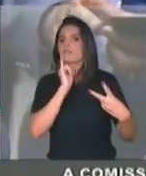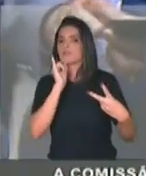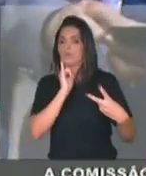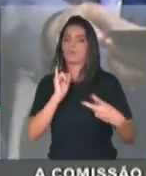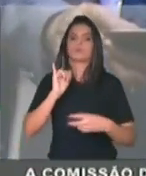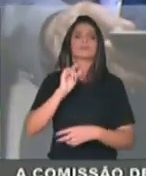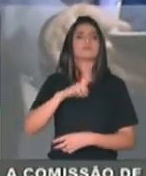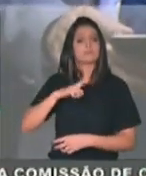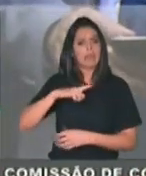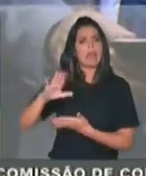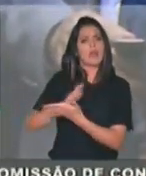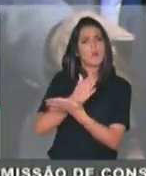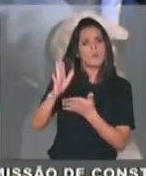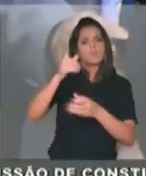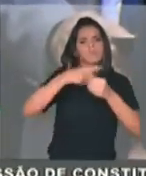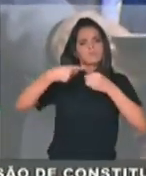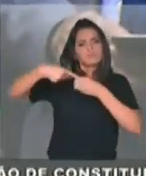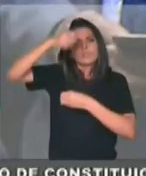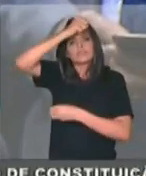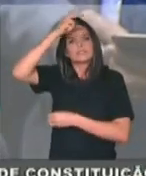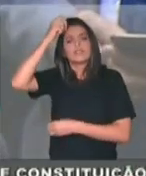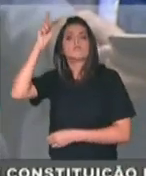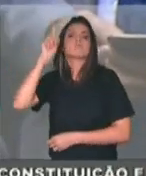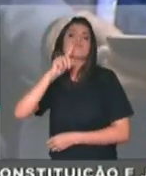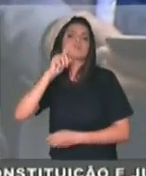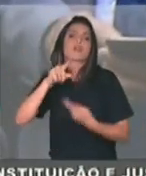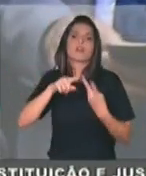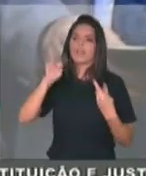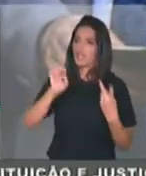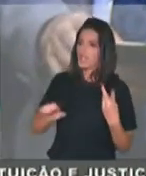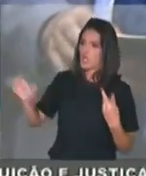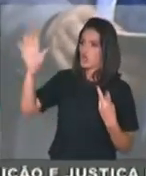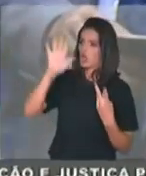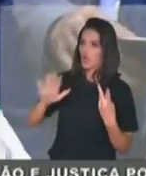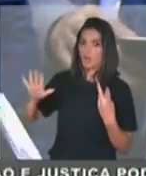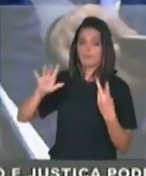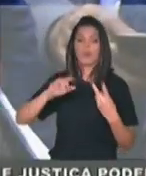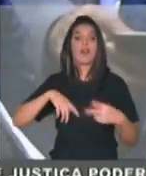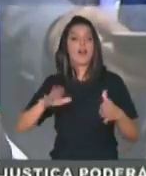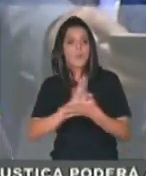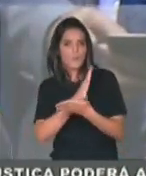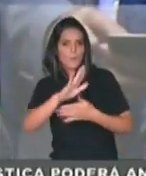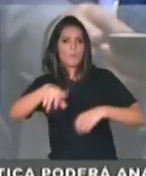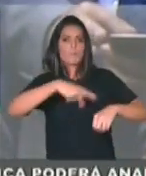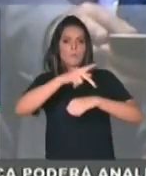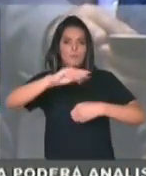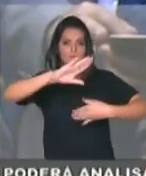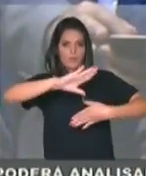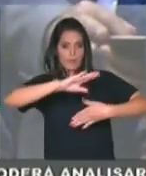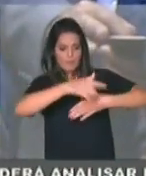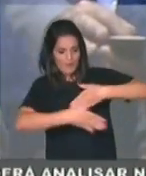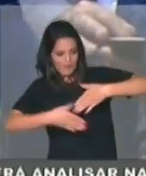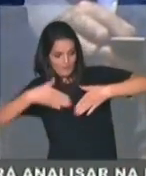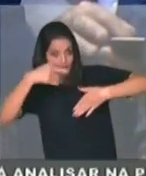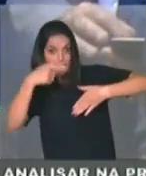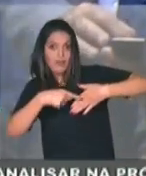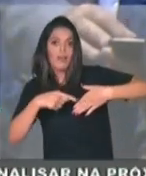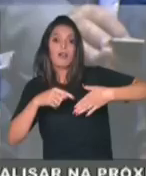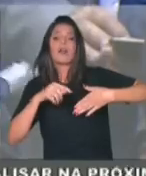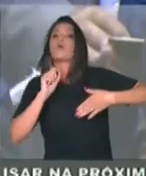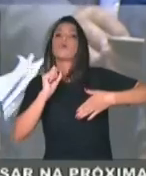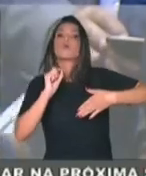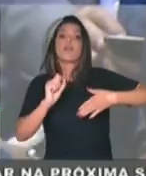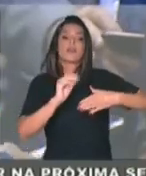Estados Unidos, da Europa, da América do Sul, que privatizaram seus sistemas de saneamento,